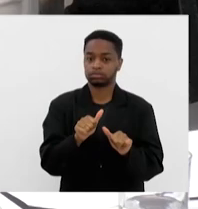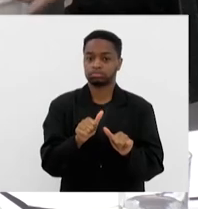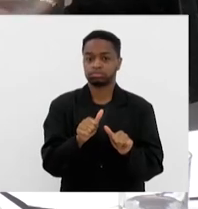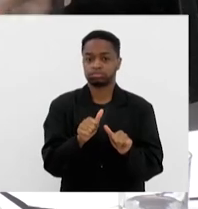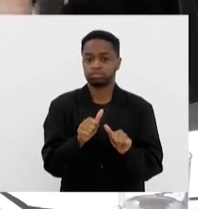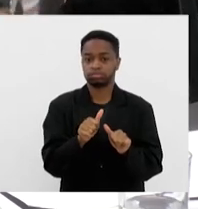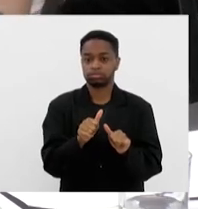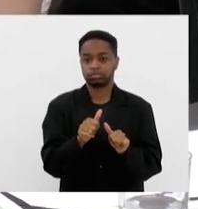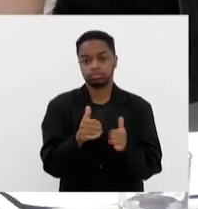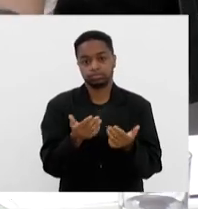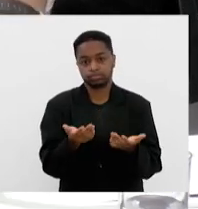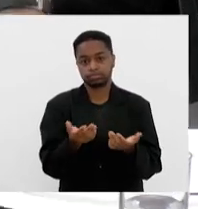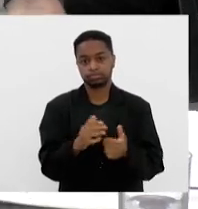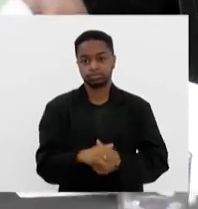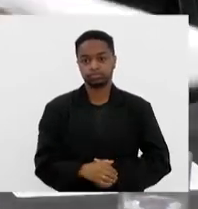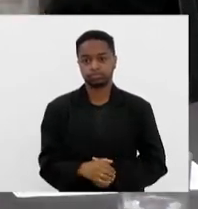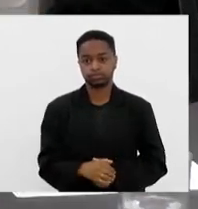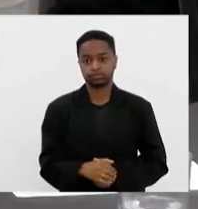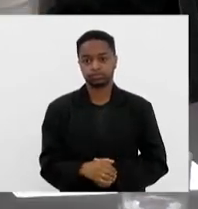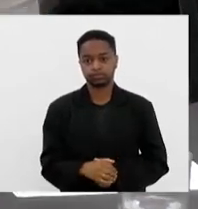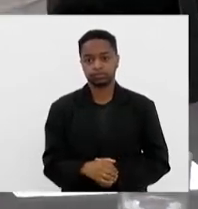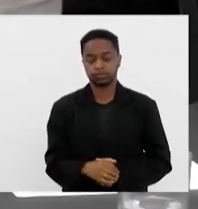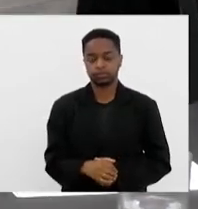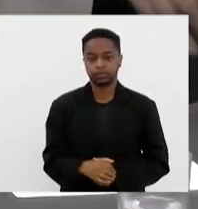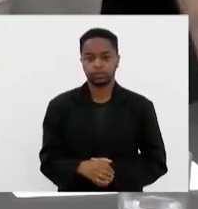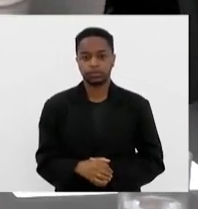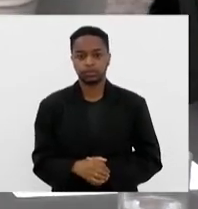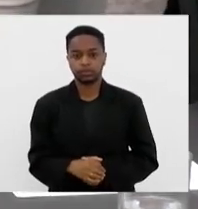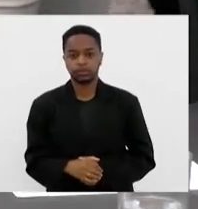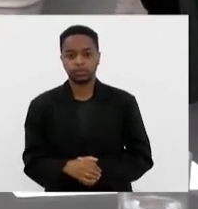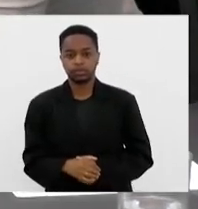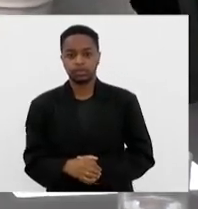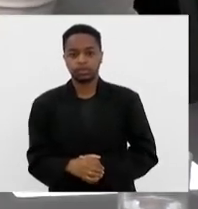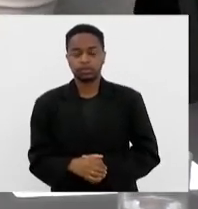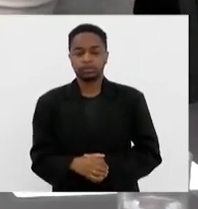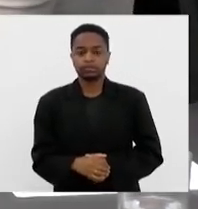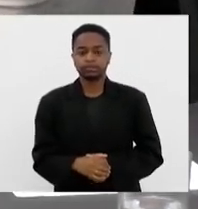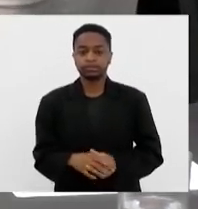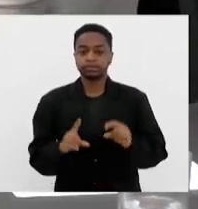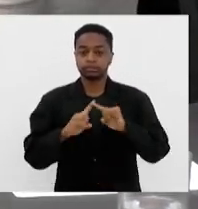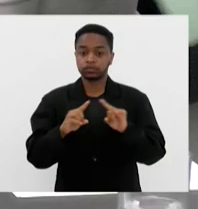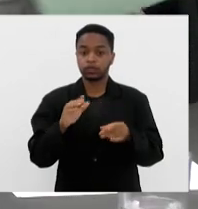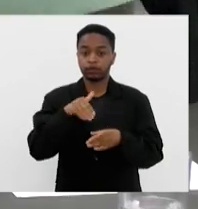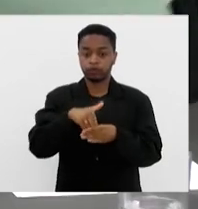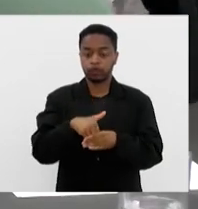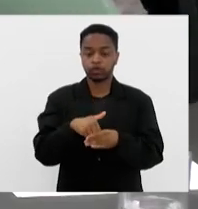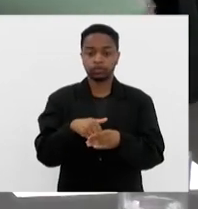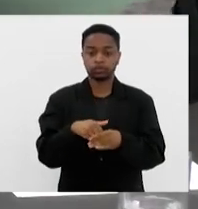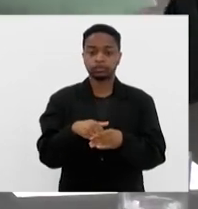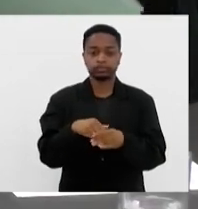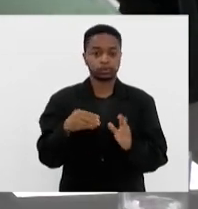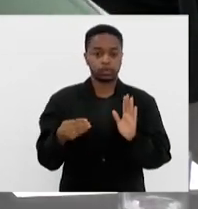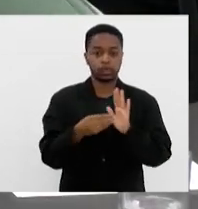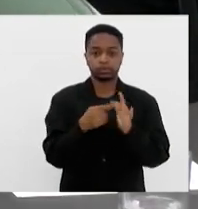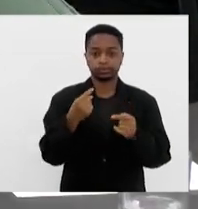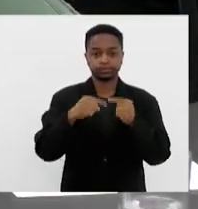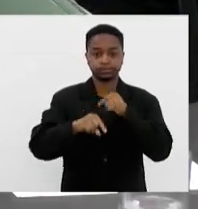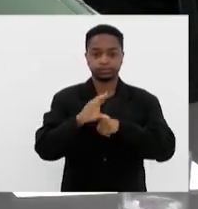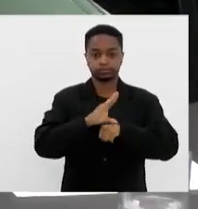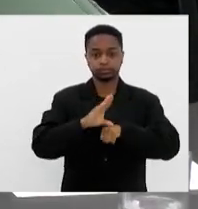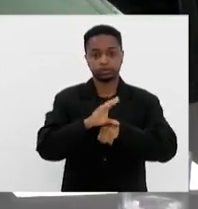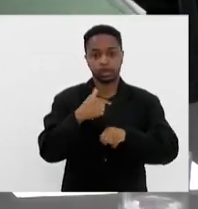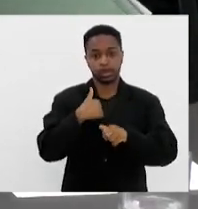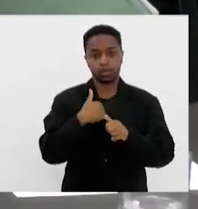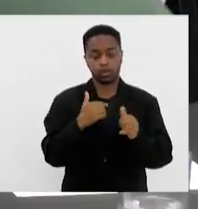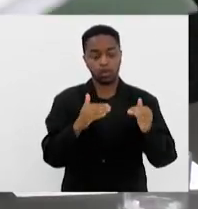mudem algum elemento ou outro nas razões. Mas o cerne do voto será pela inconstitucionalidade, da qual, desde já, me